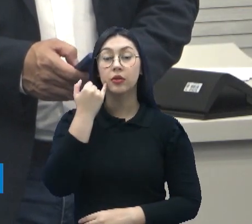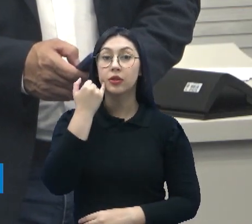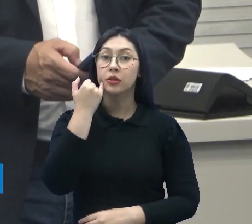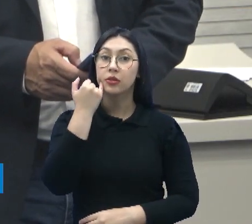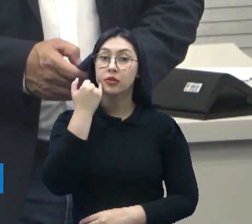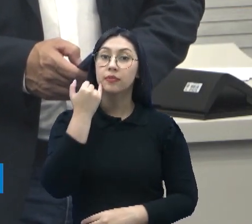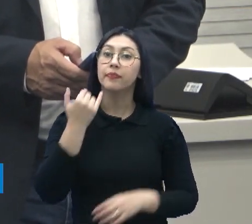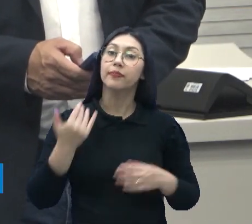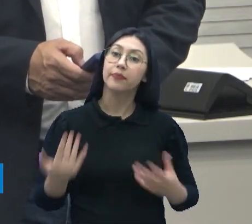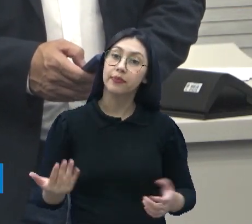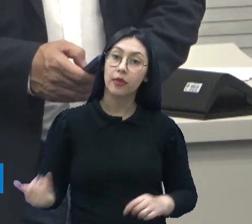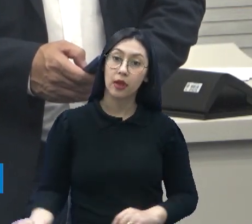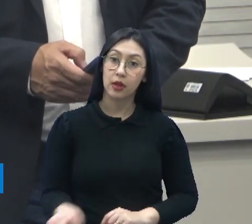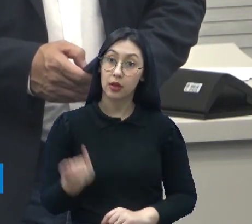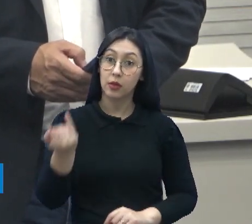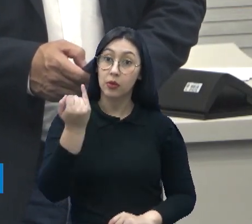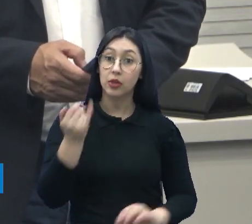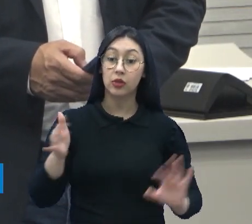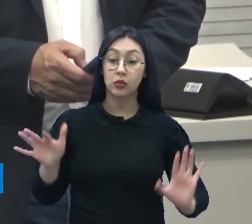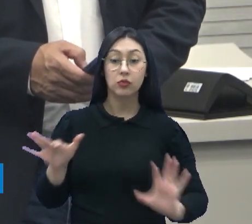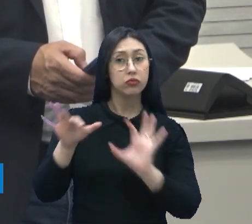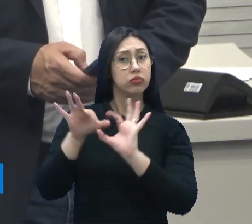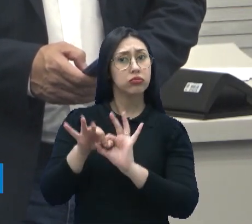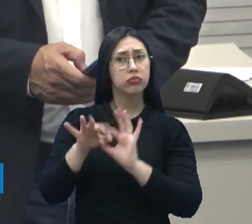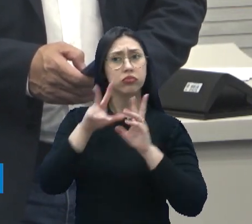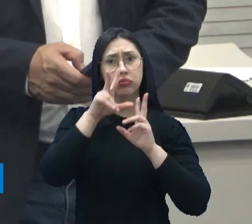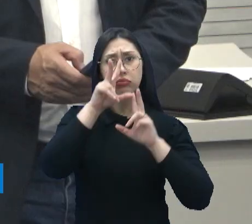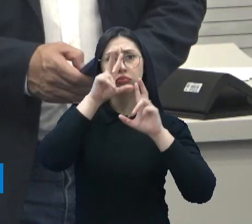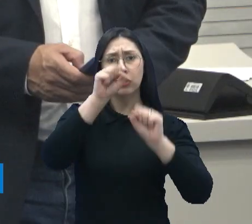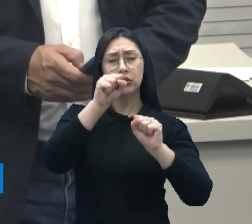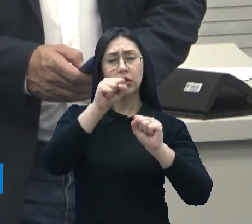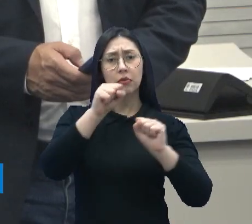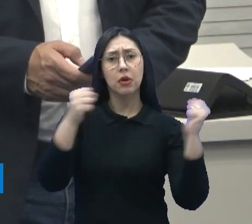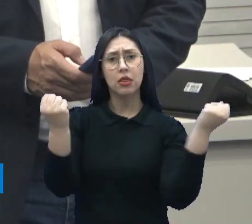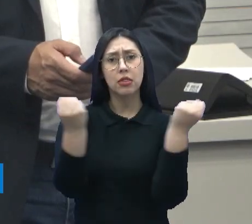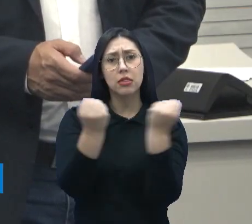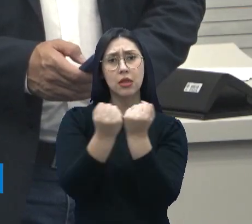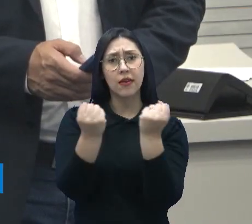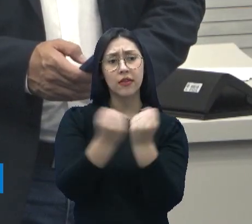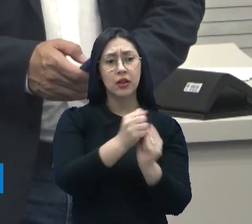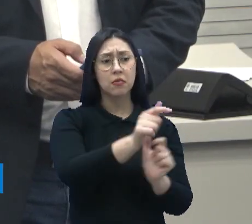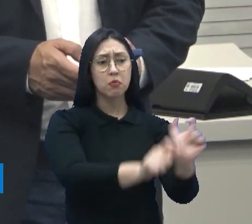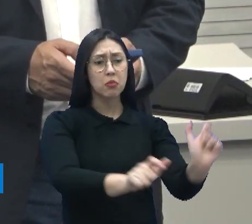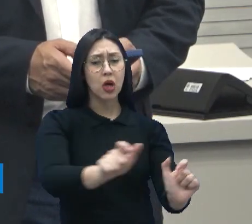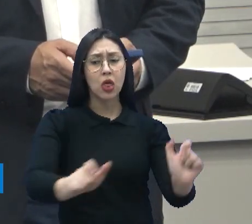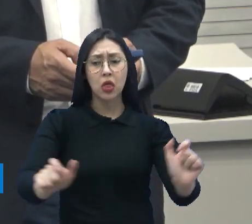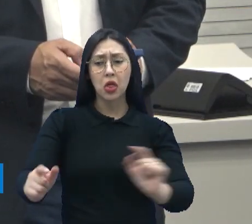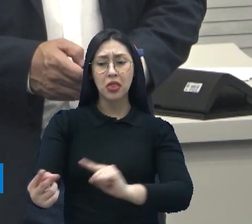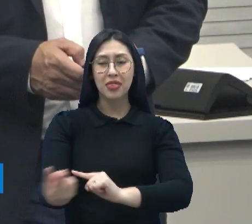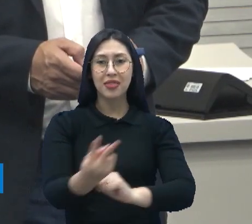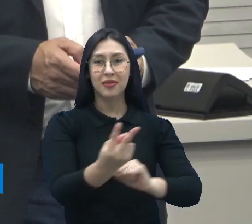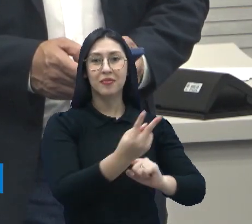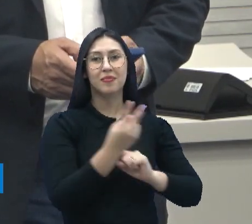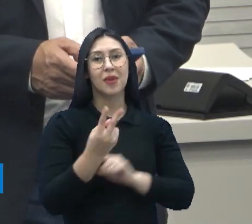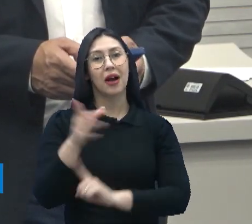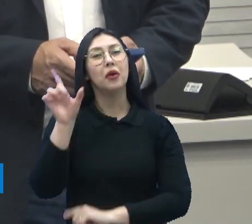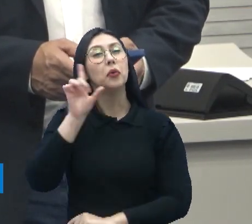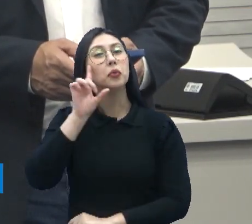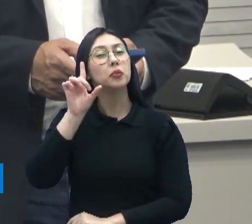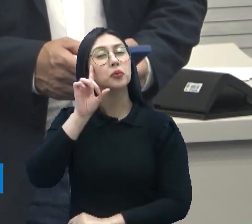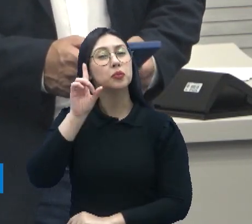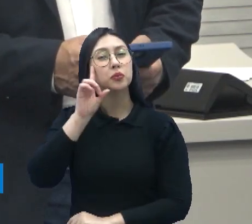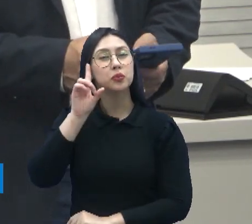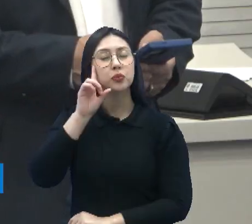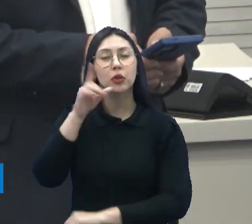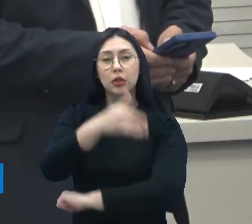importante, vereador, a gente unir forças para defender e proteger aqueles que nos protegem, que nos defendem todos os dias